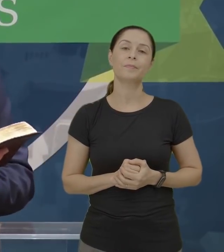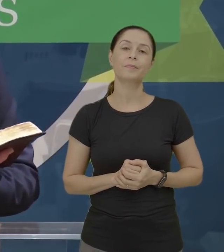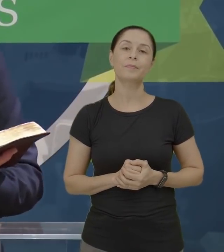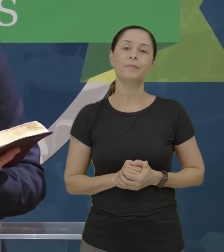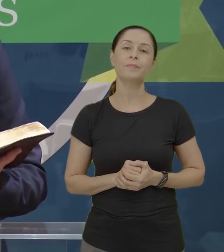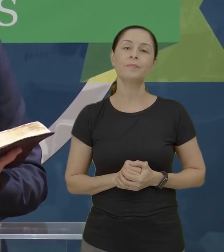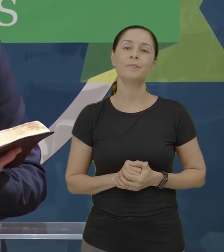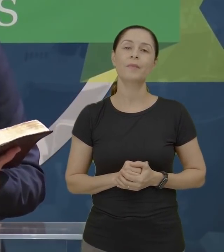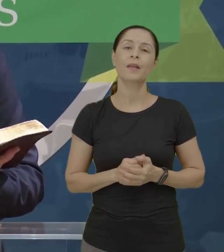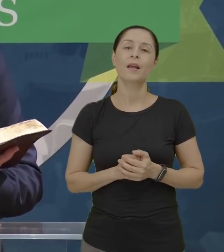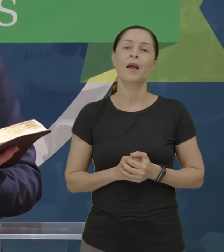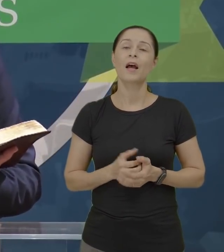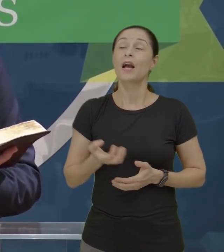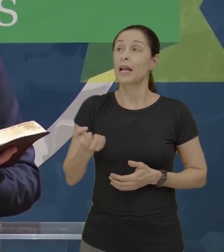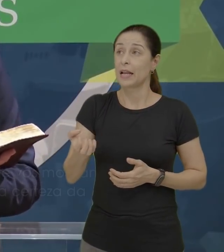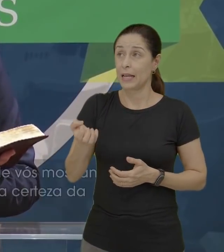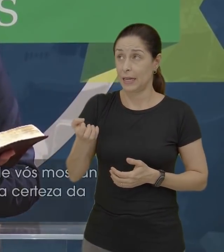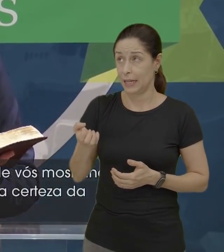Desejamos, porém,